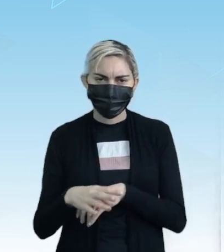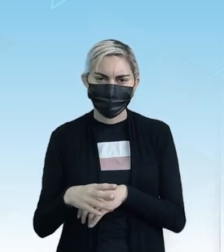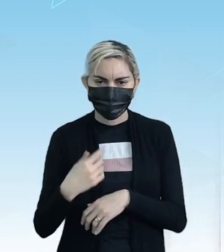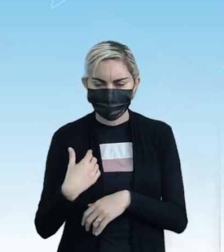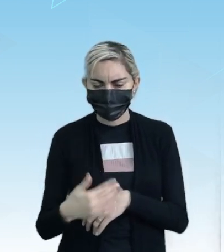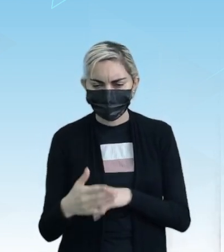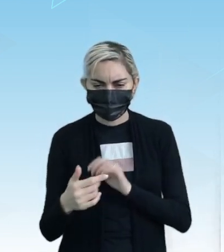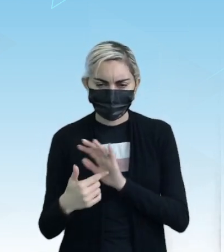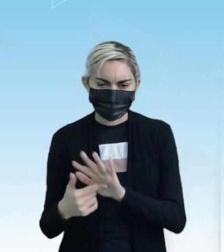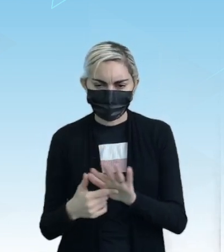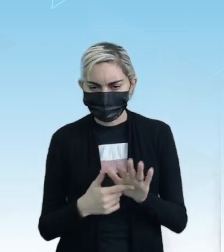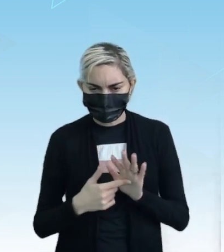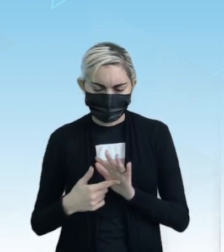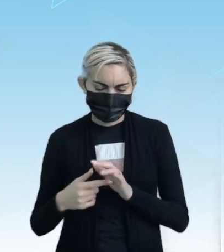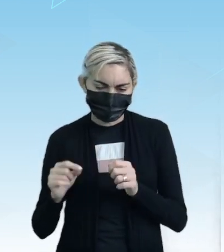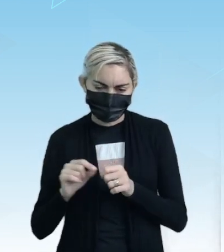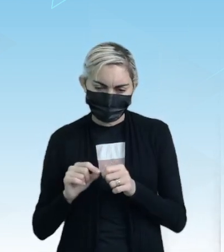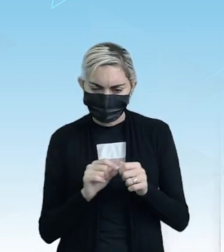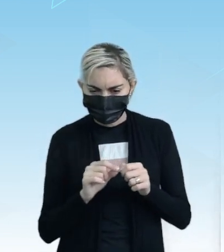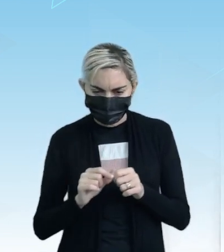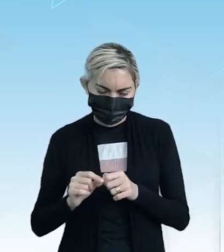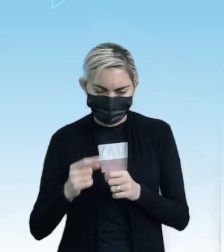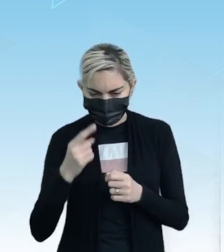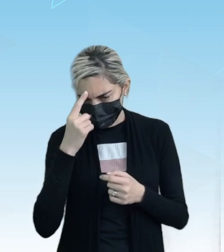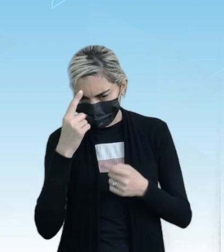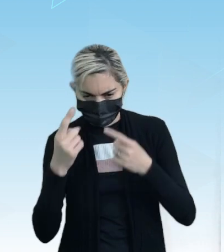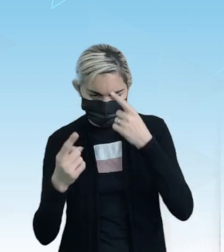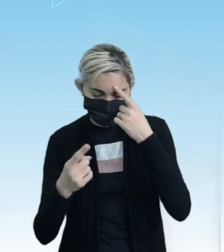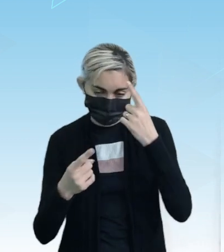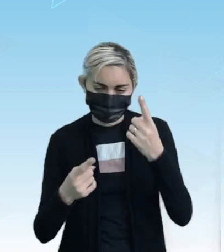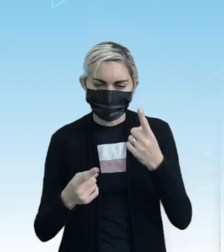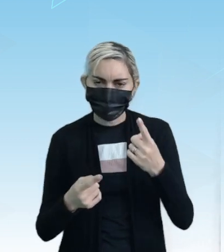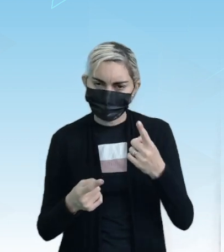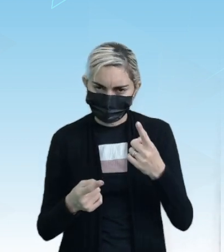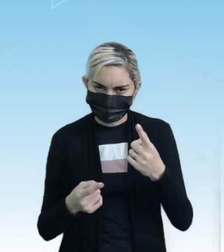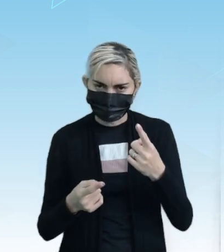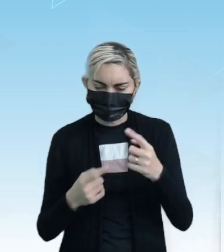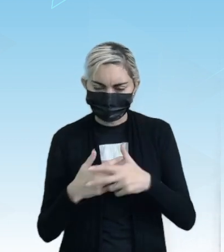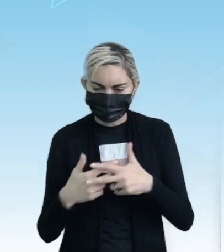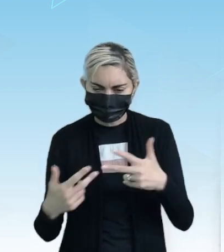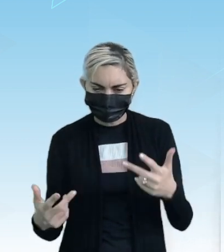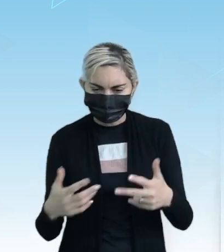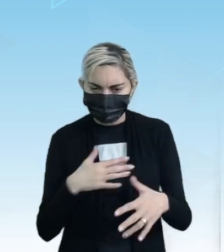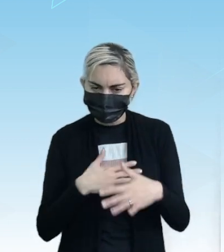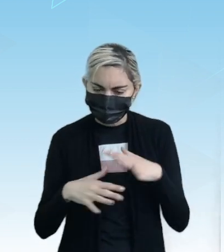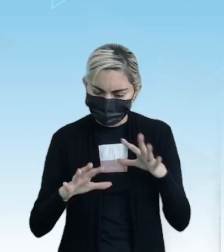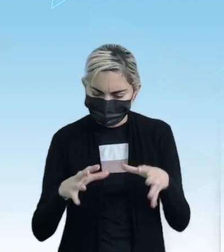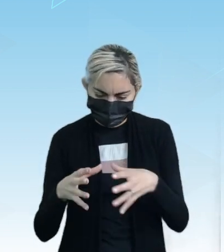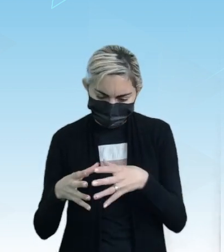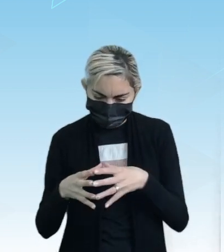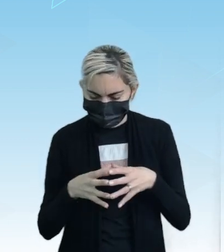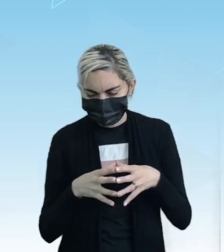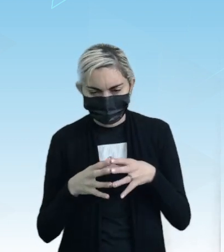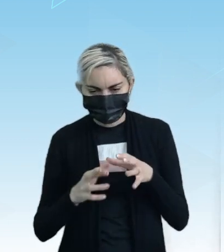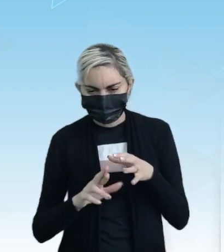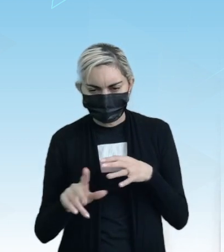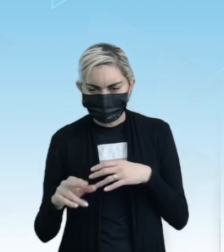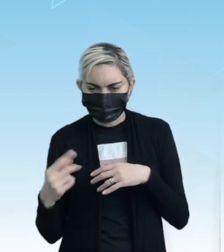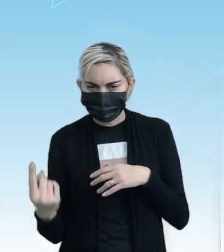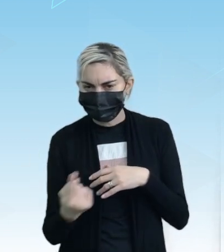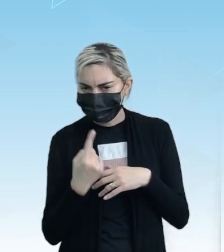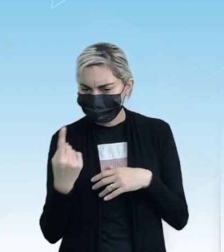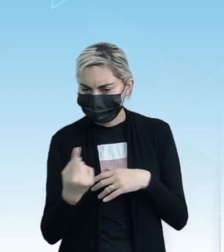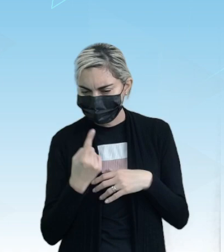vai mostrar, cada um vai construir aquela ideia, e que a ideia é algo corporativo e não